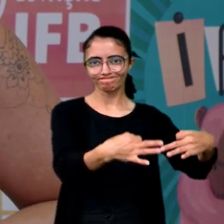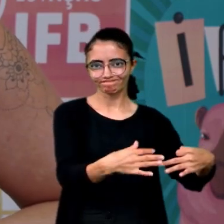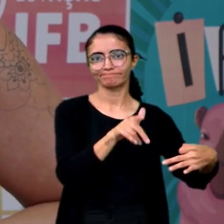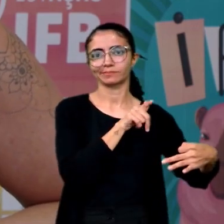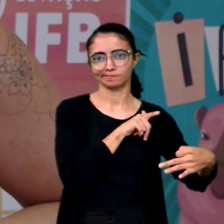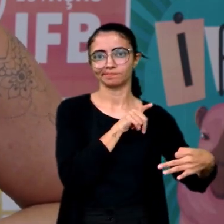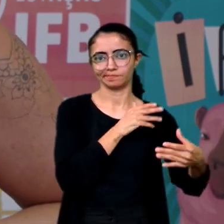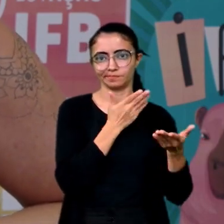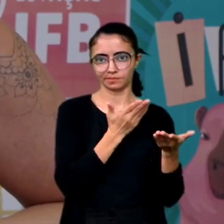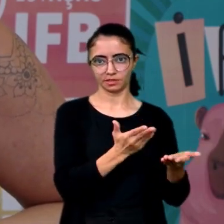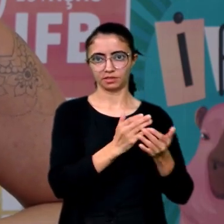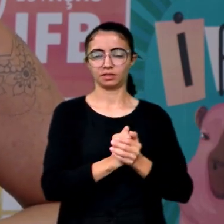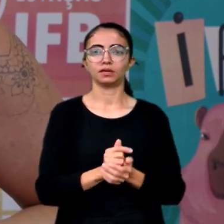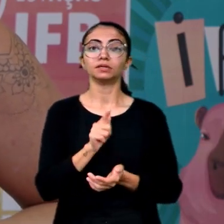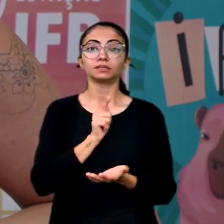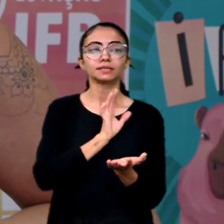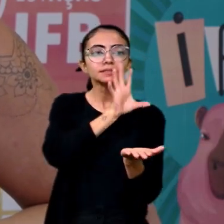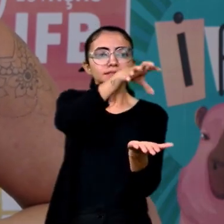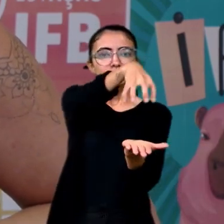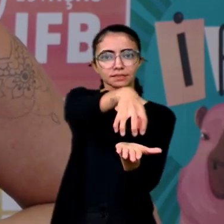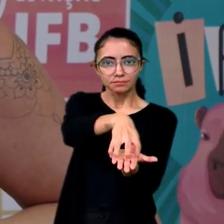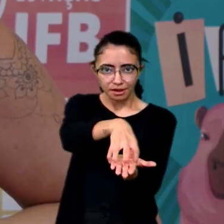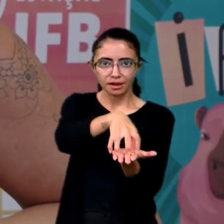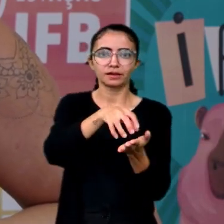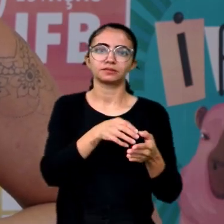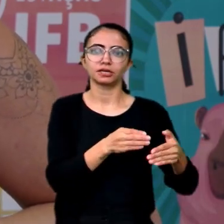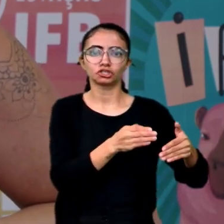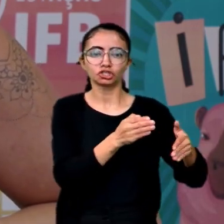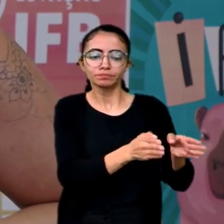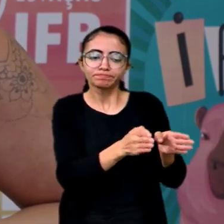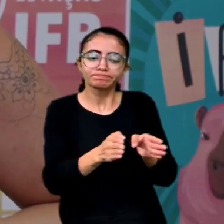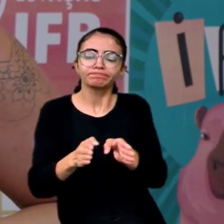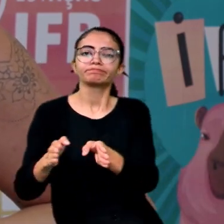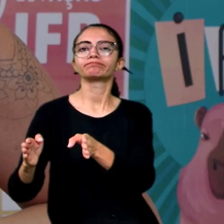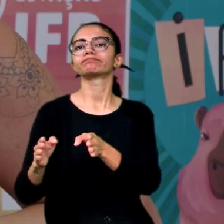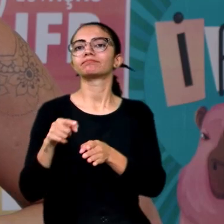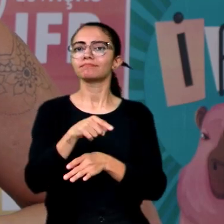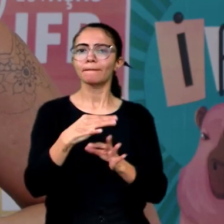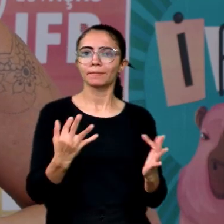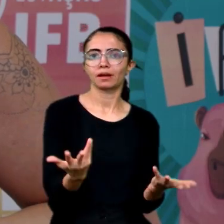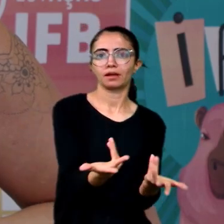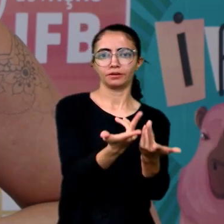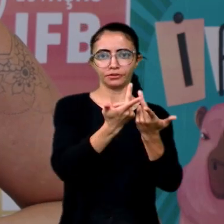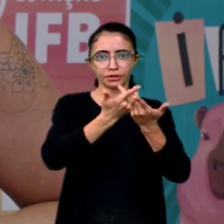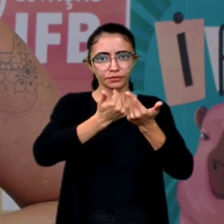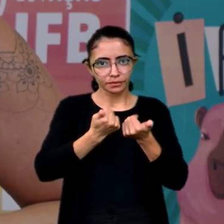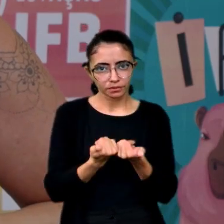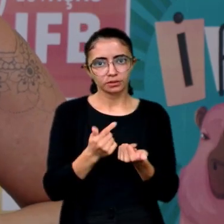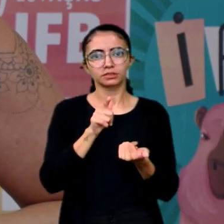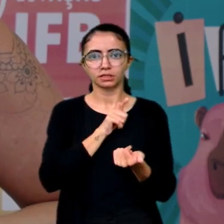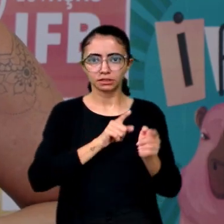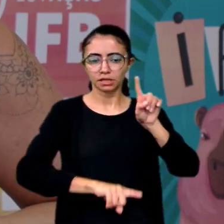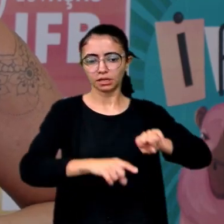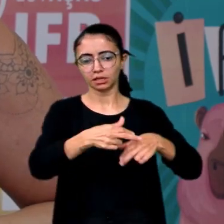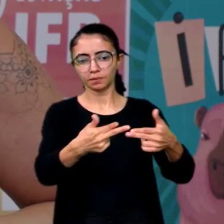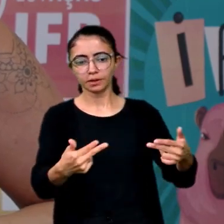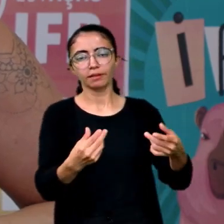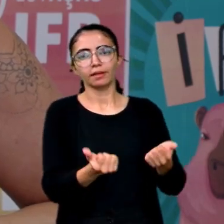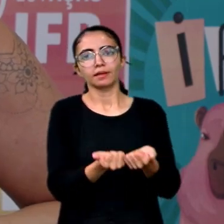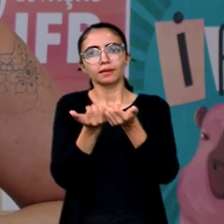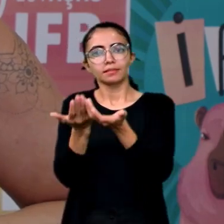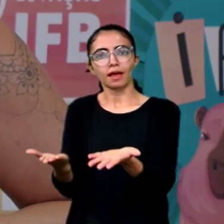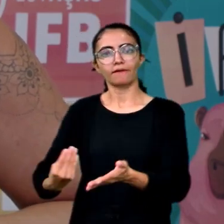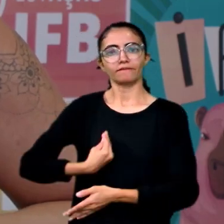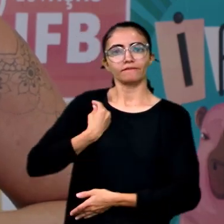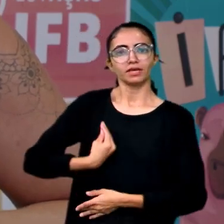Então, nós temos centrais de triagem maravilhosas, super equipadas, e que dão condições dignas para o catador